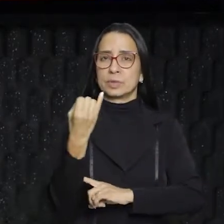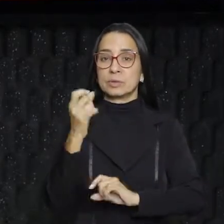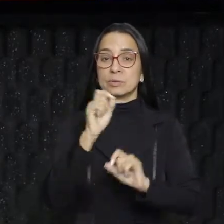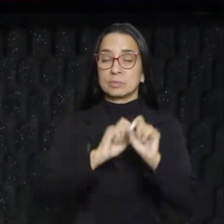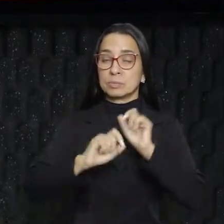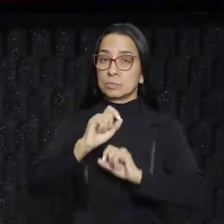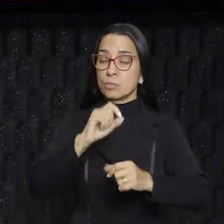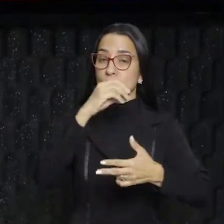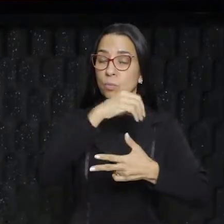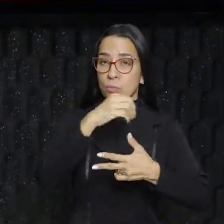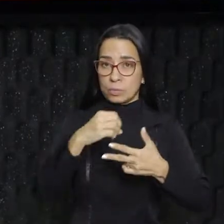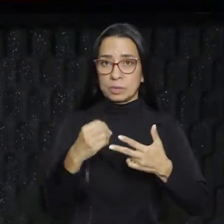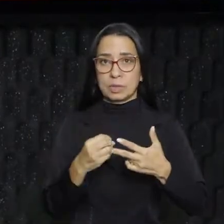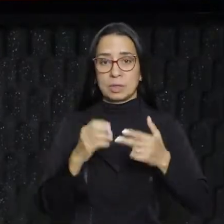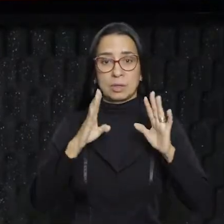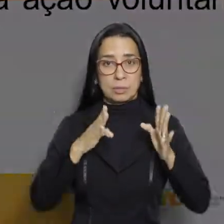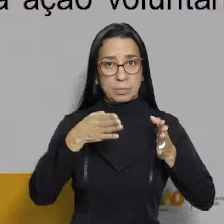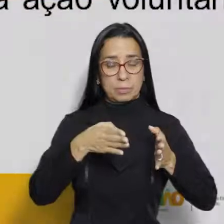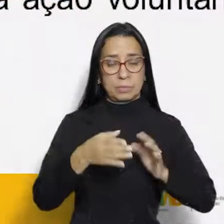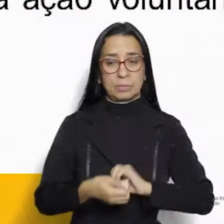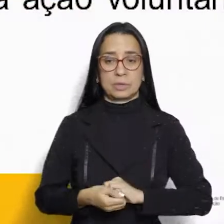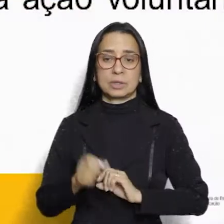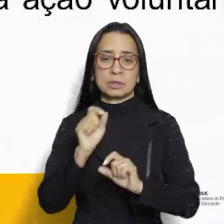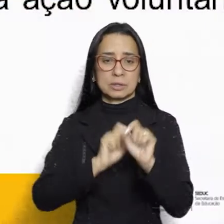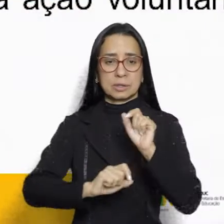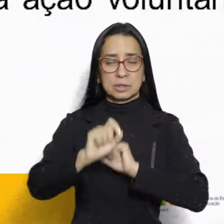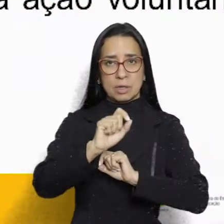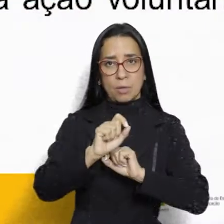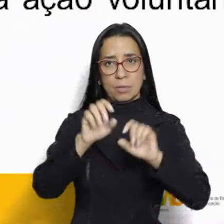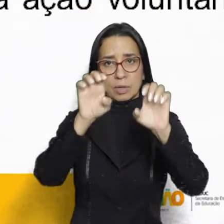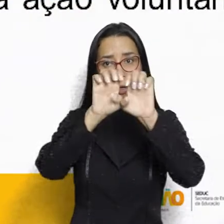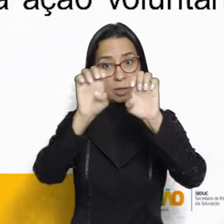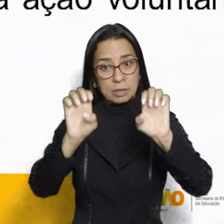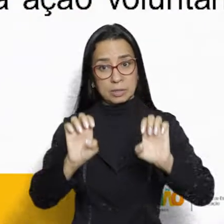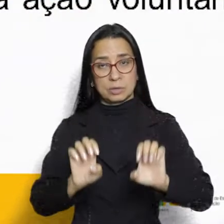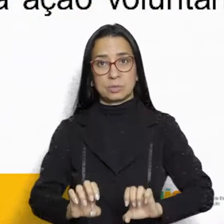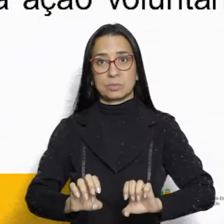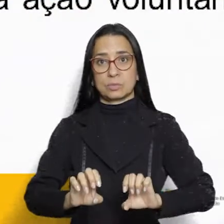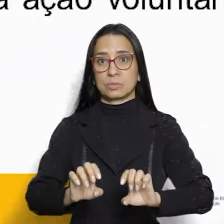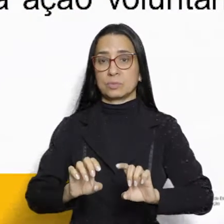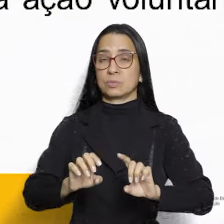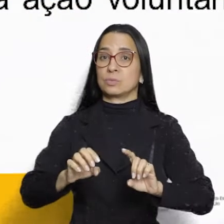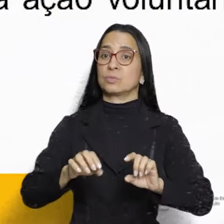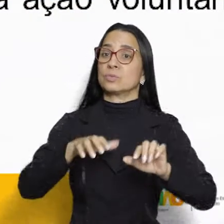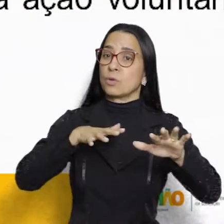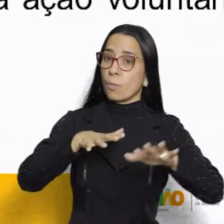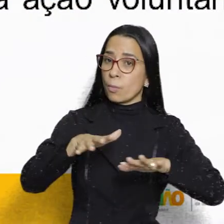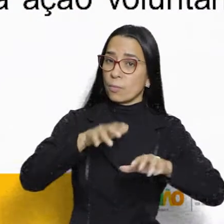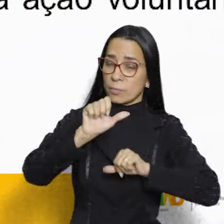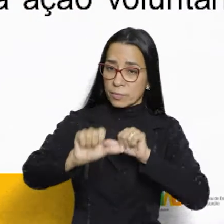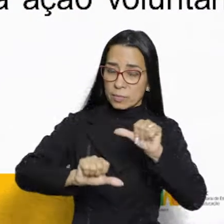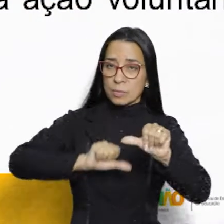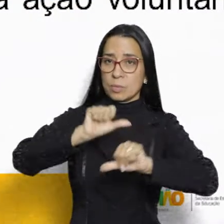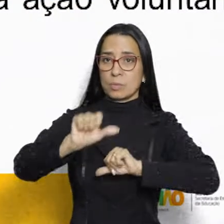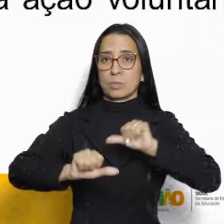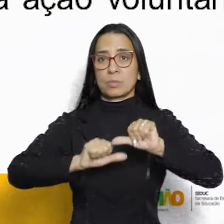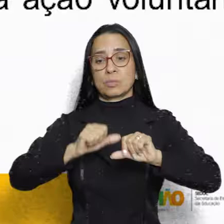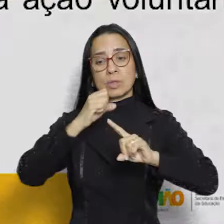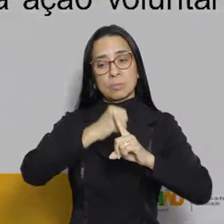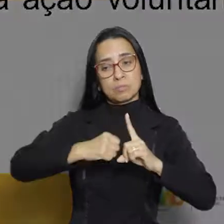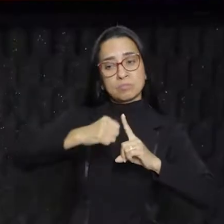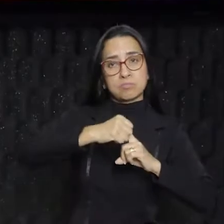o Enem aborda, galera, tá? Que são a estrutura e a dinâmica das populações.